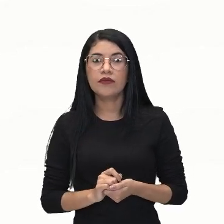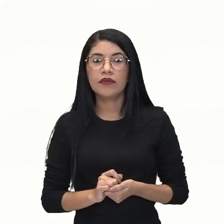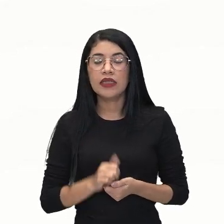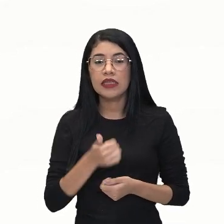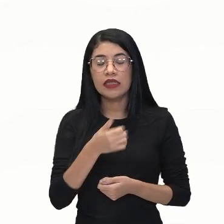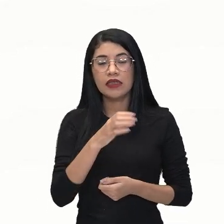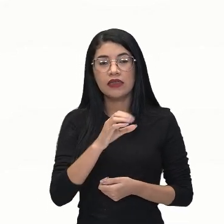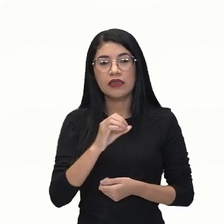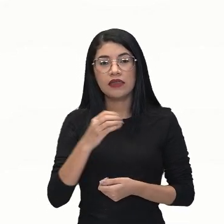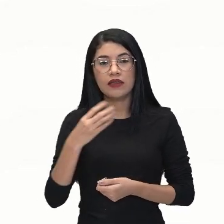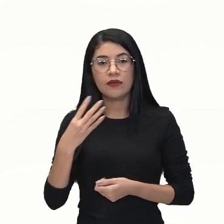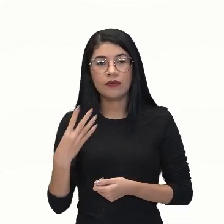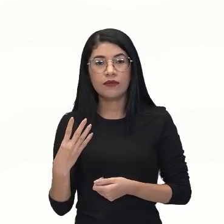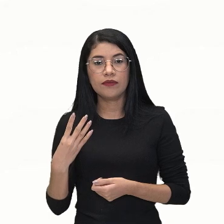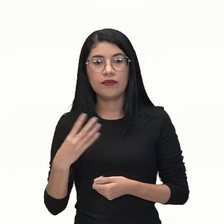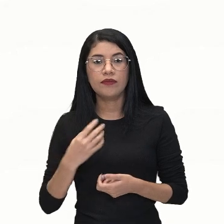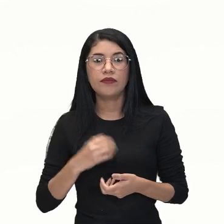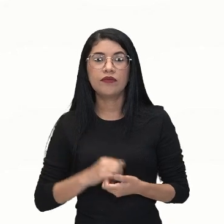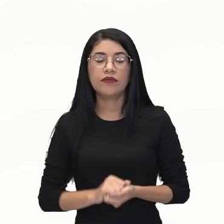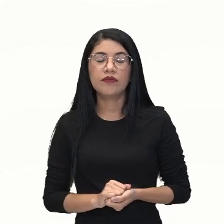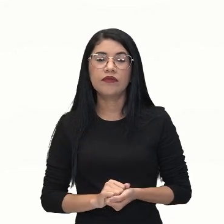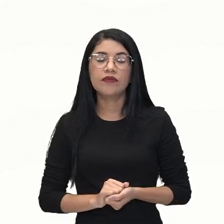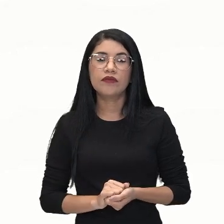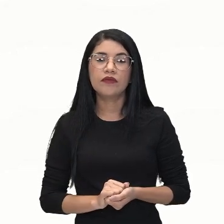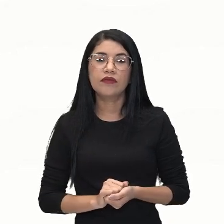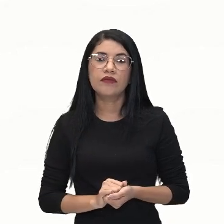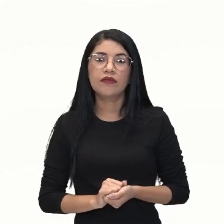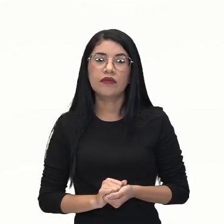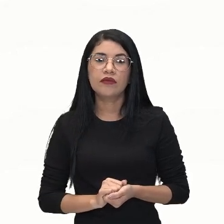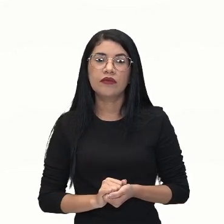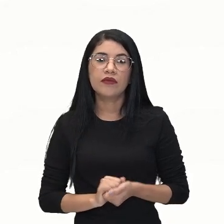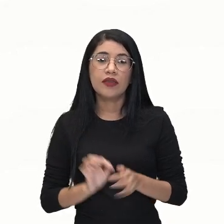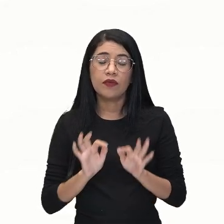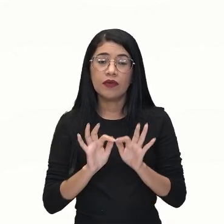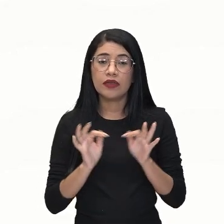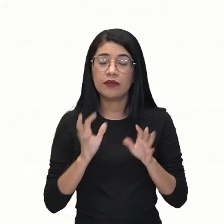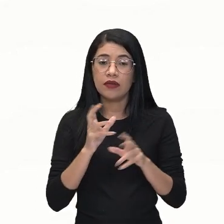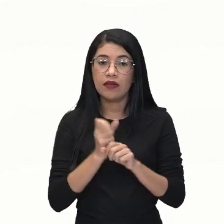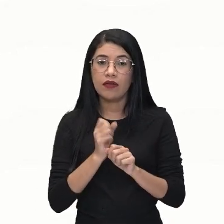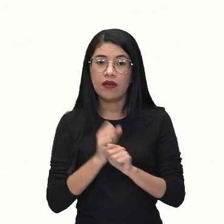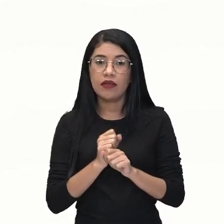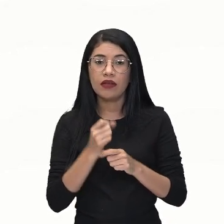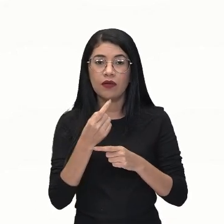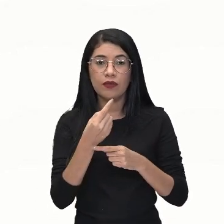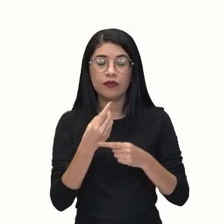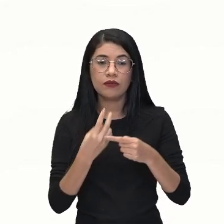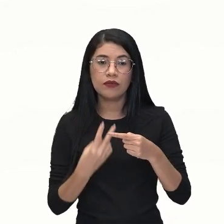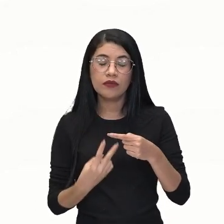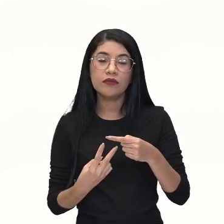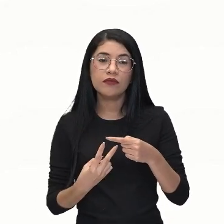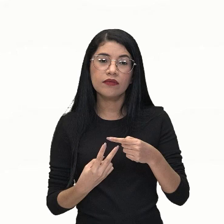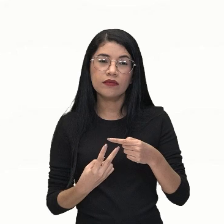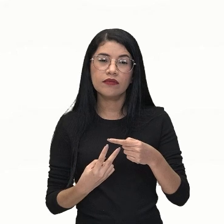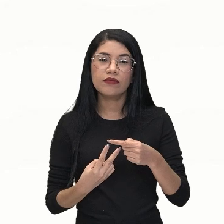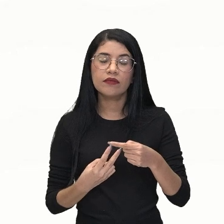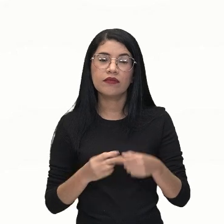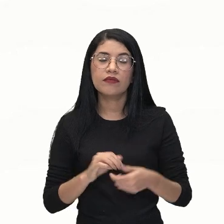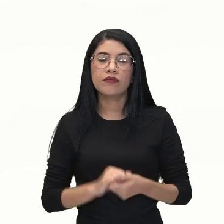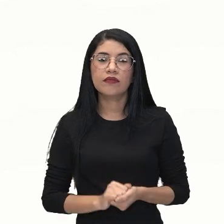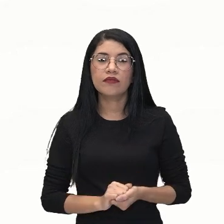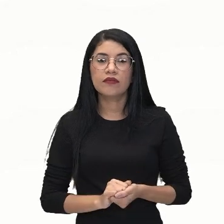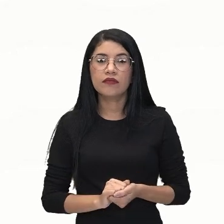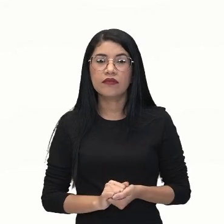e 104 km por hora. Fazendo aqui a minha simplificação, ó, dá 1/2, né?